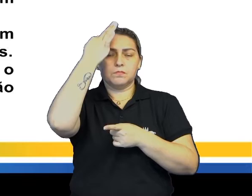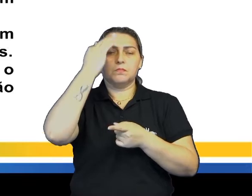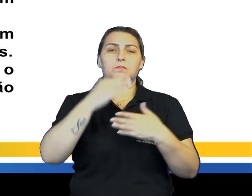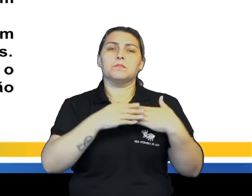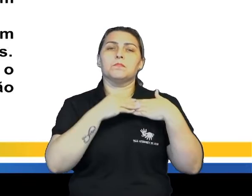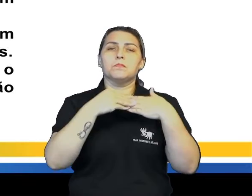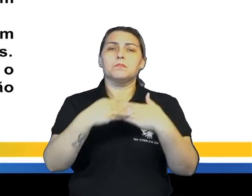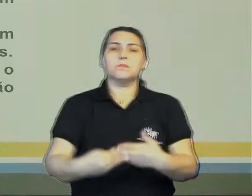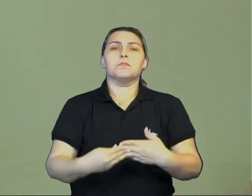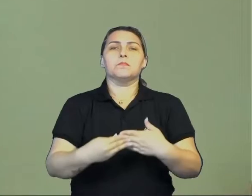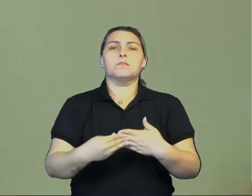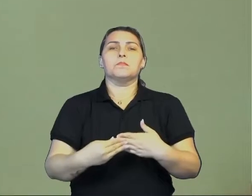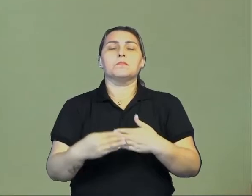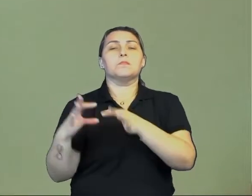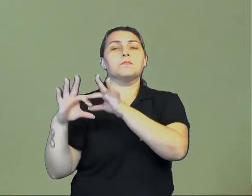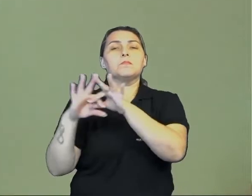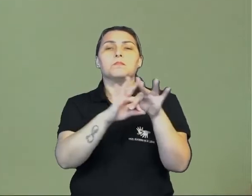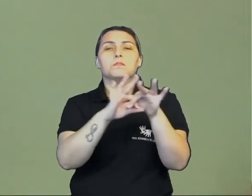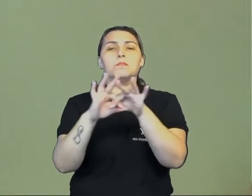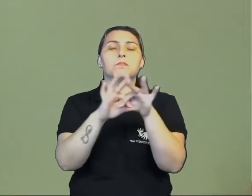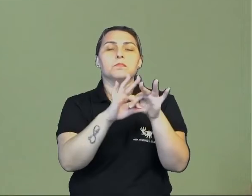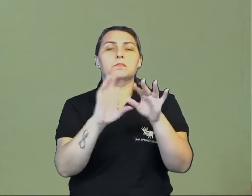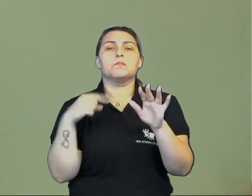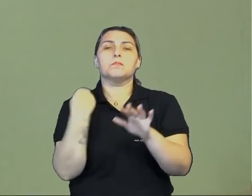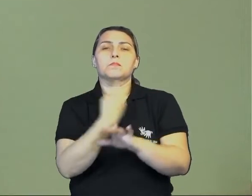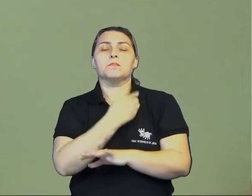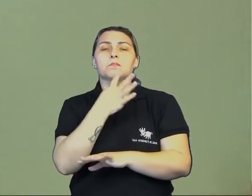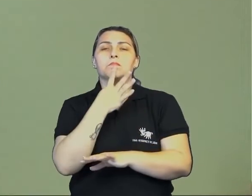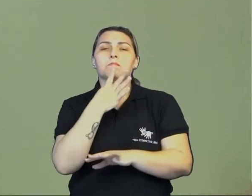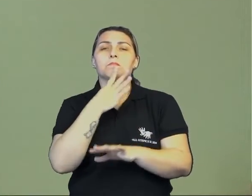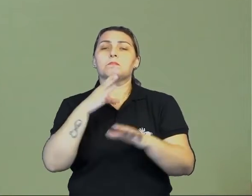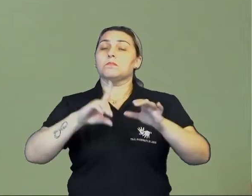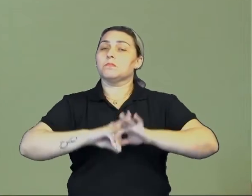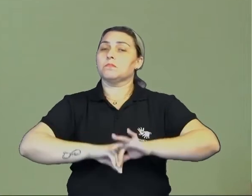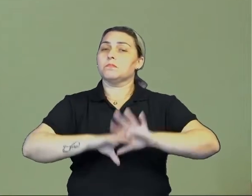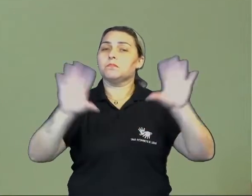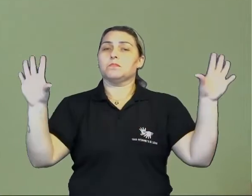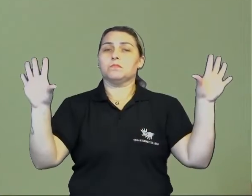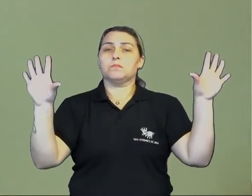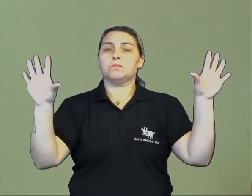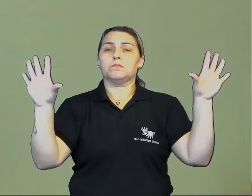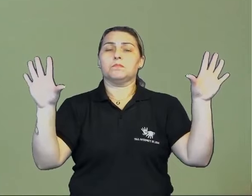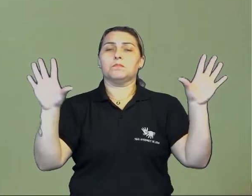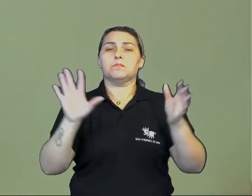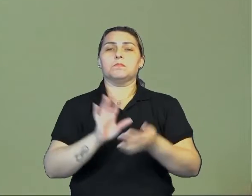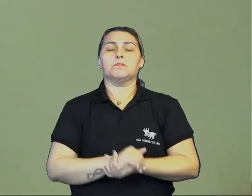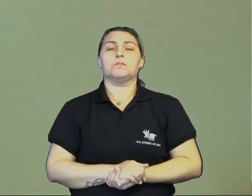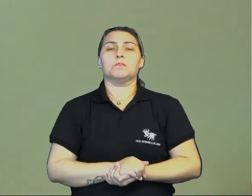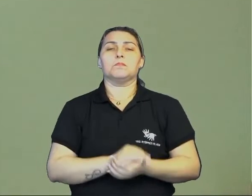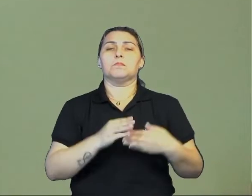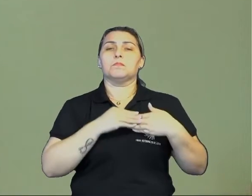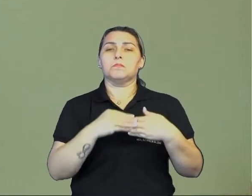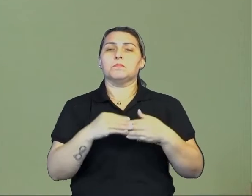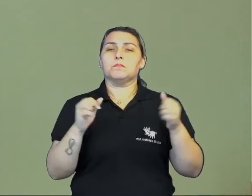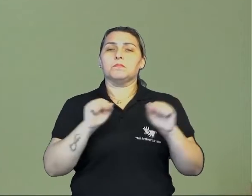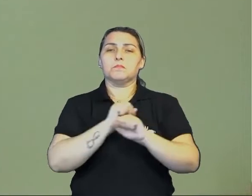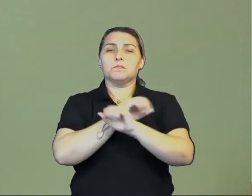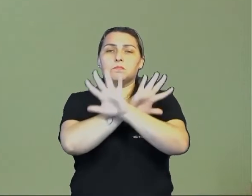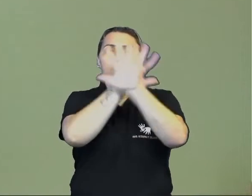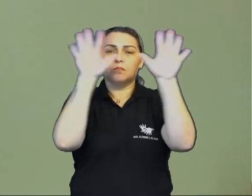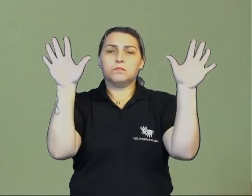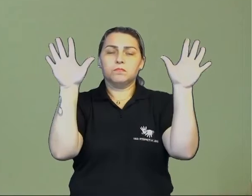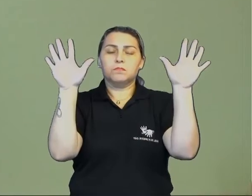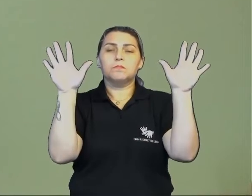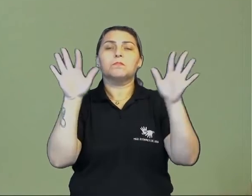vem trazer aquele contexto que a gente conhece como libertação, como aquilo que vem trazer esclarecimento.